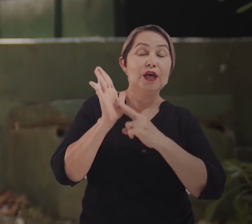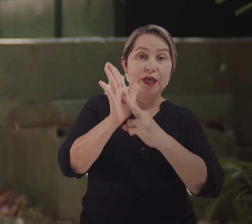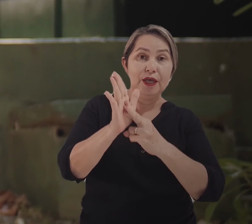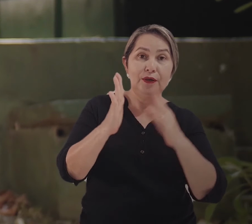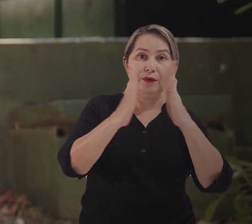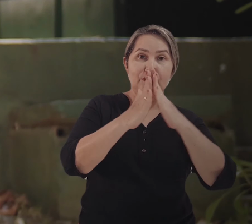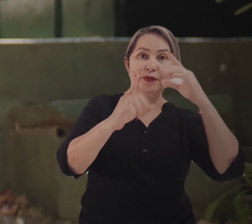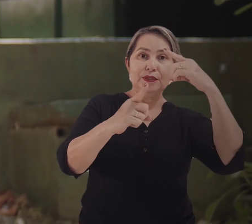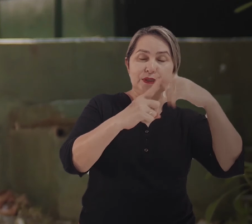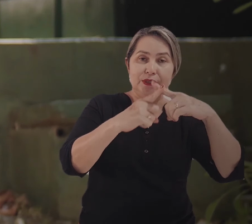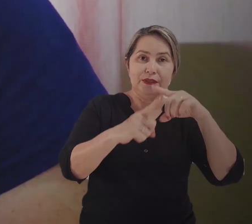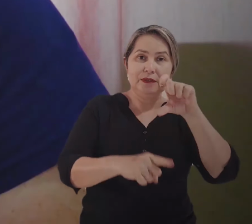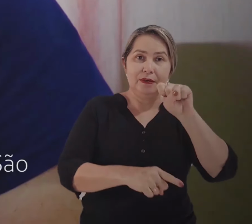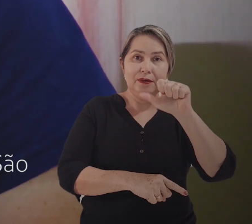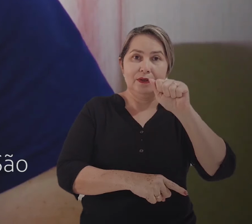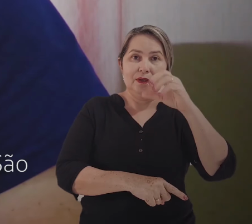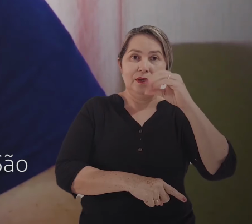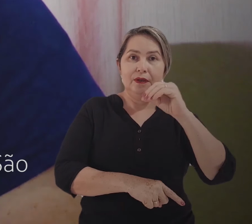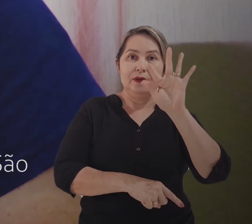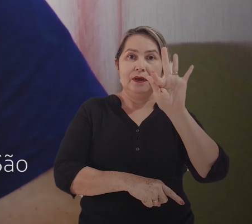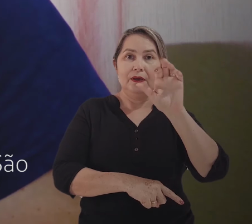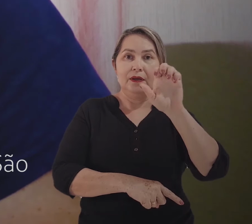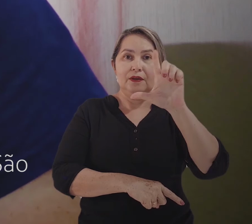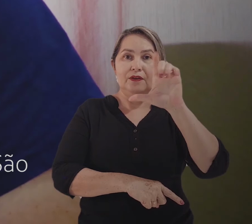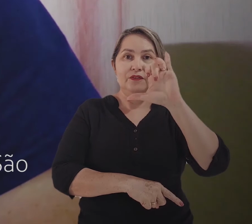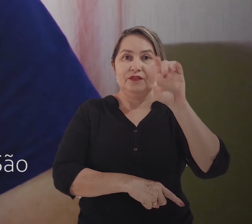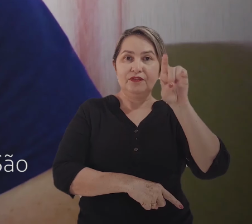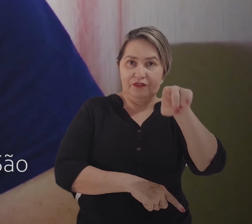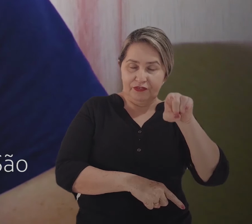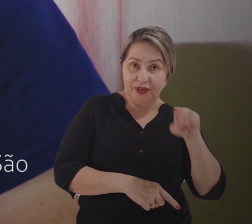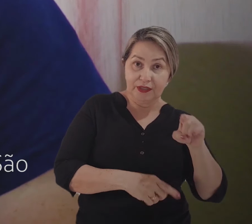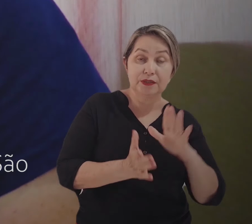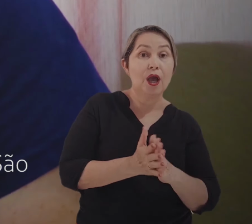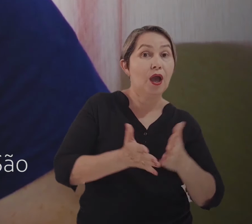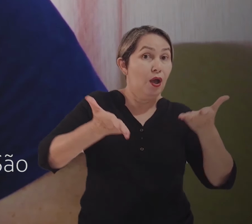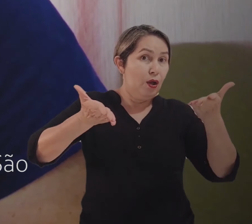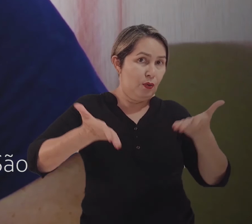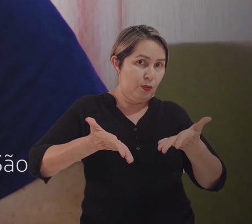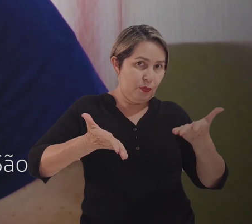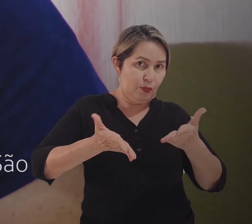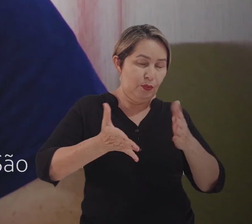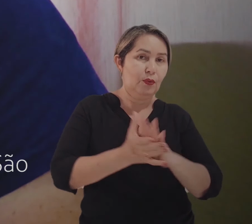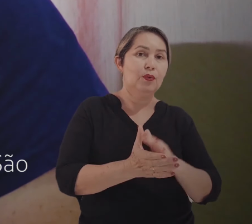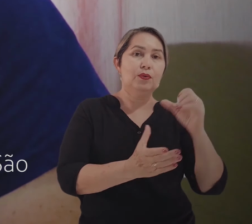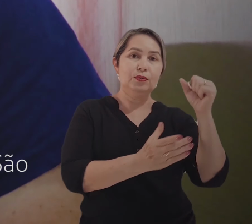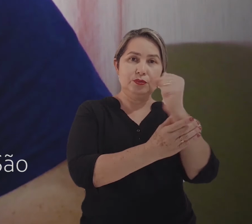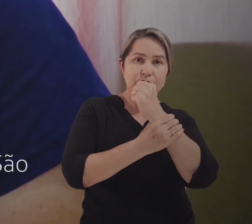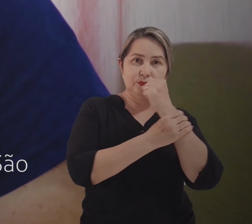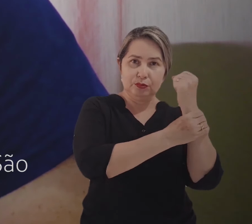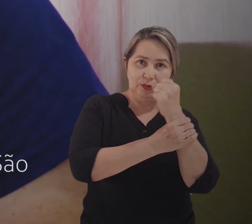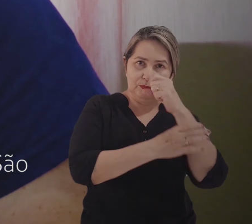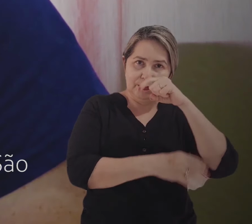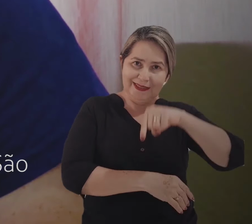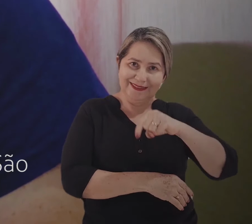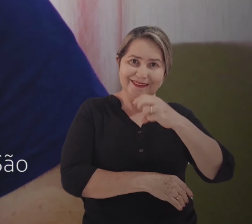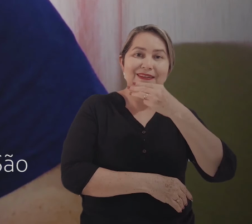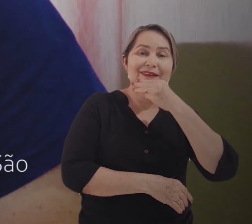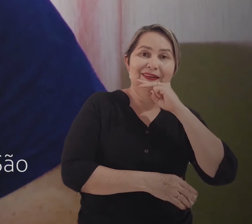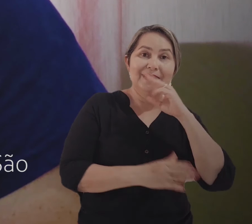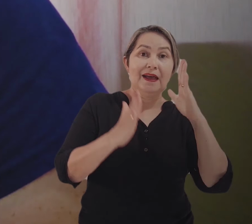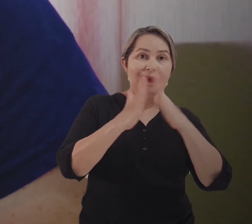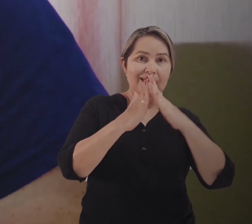como Patrimônio Histórico Cultural. Atualmente, nós temos tombado, aqui no município de Marabá, a Igreja São